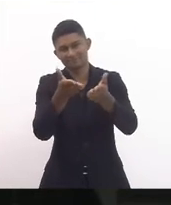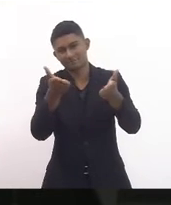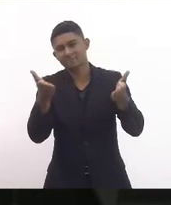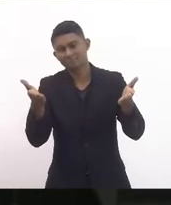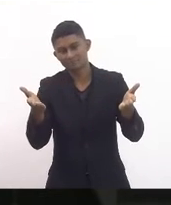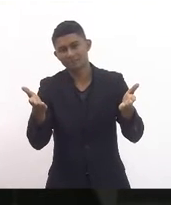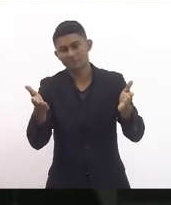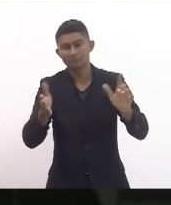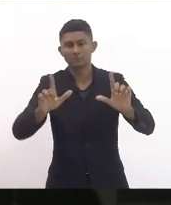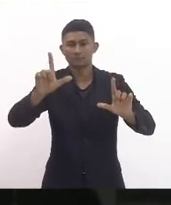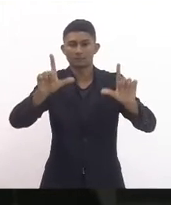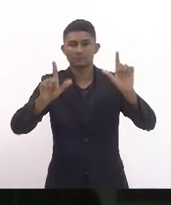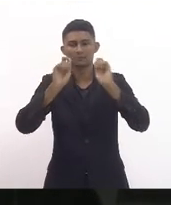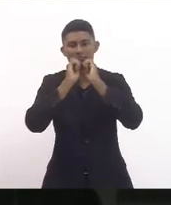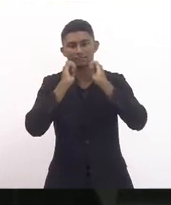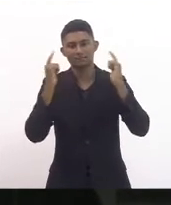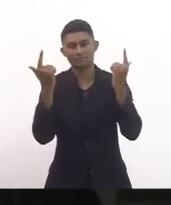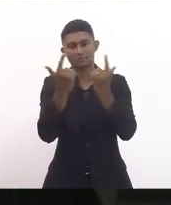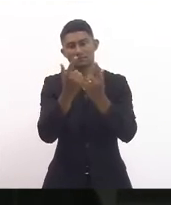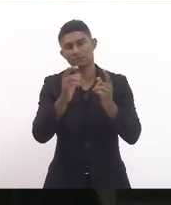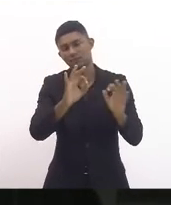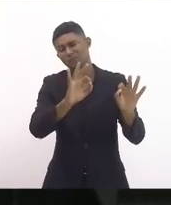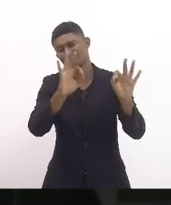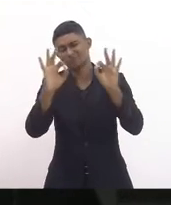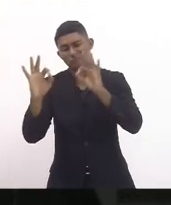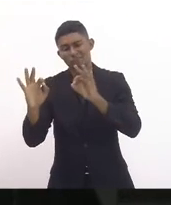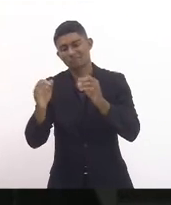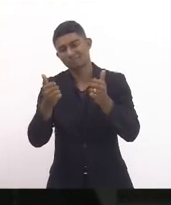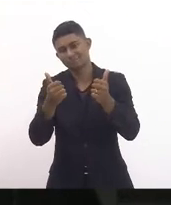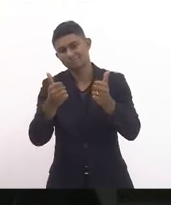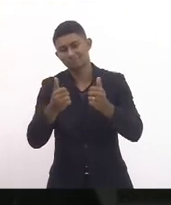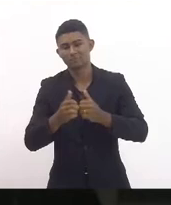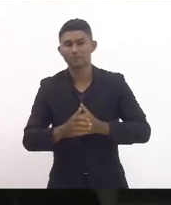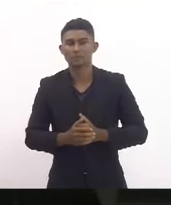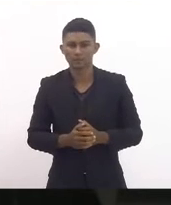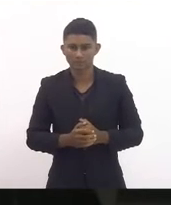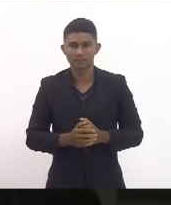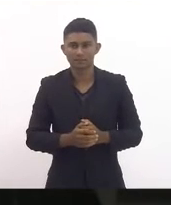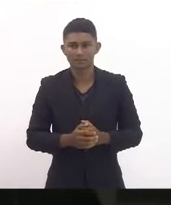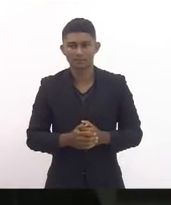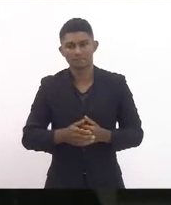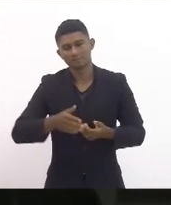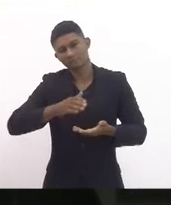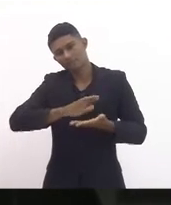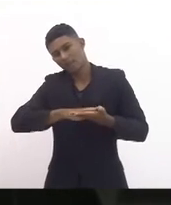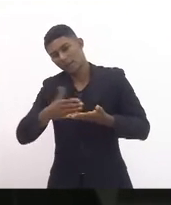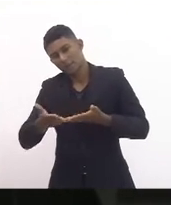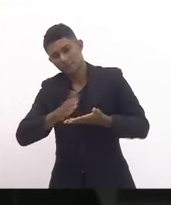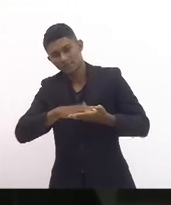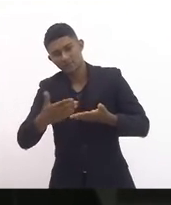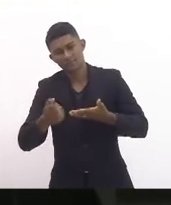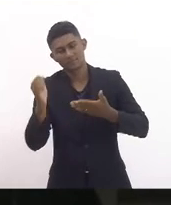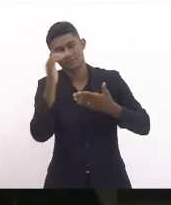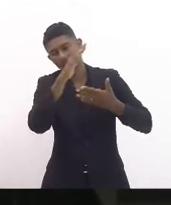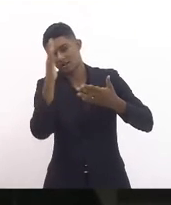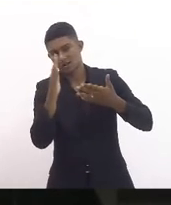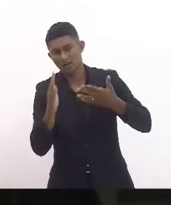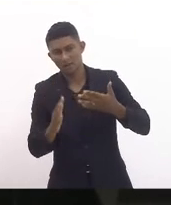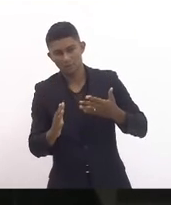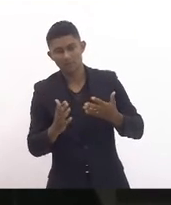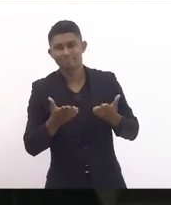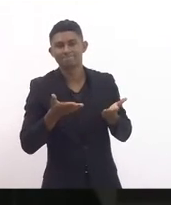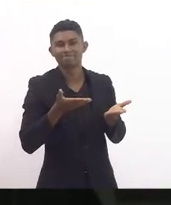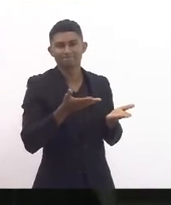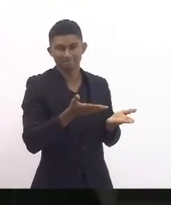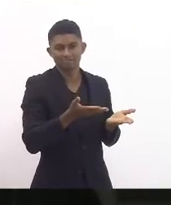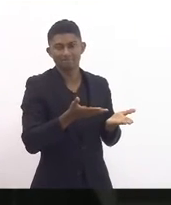assistem pela TV alerj senhor intérprete da linguagem